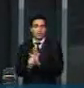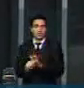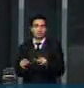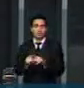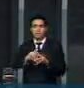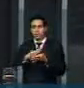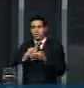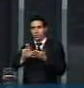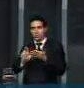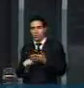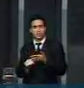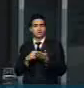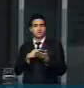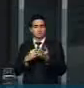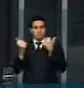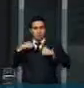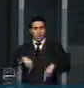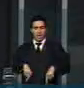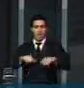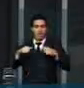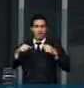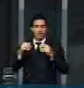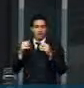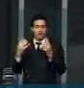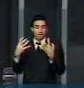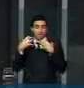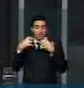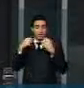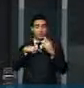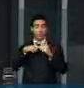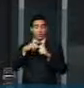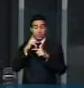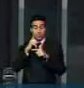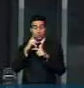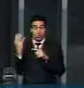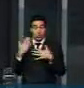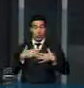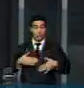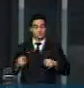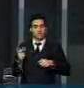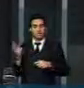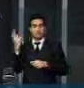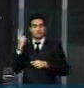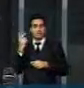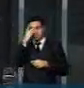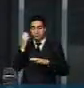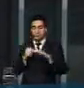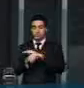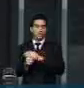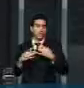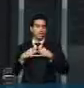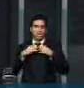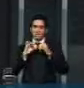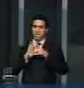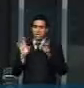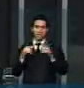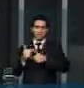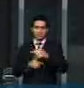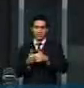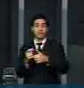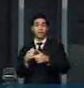substâncias psicoativas deve ser valorizado. A pessoa ingressa nessas instituições voluntariamente, objetivando a